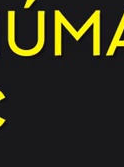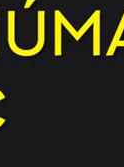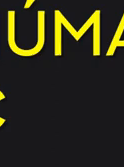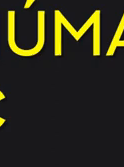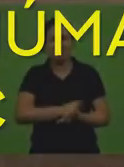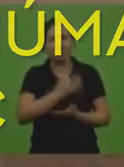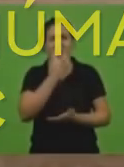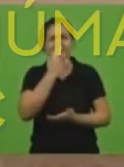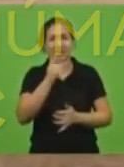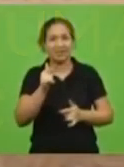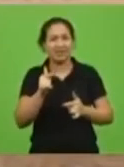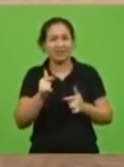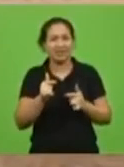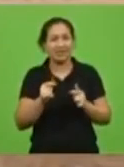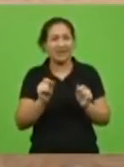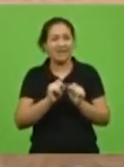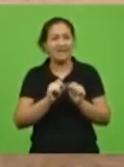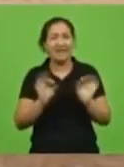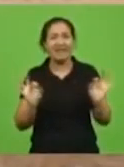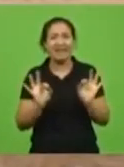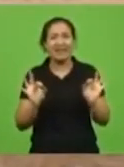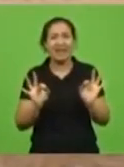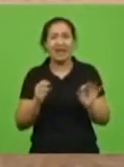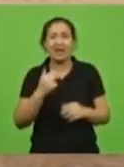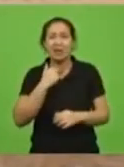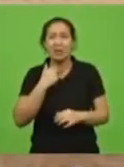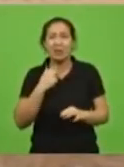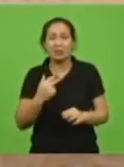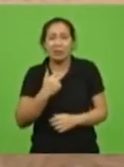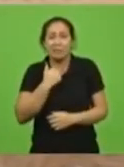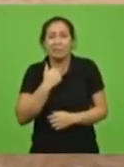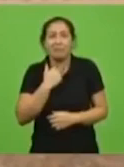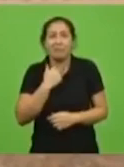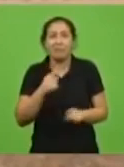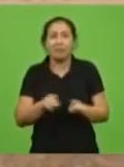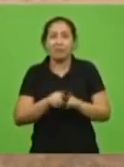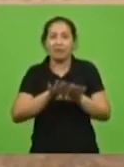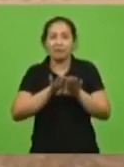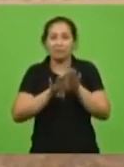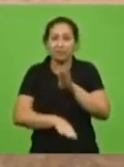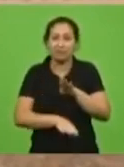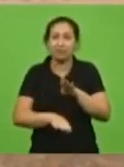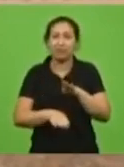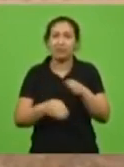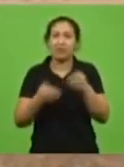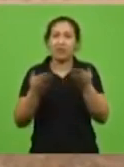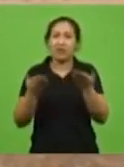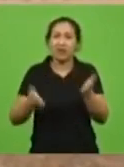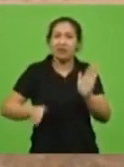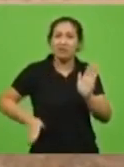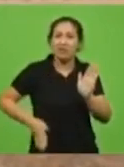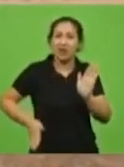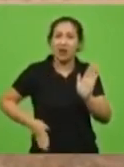impotência, de submissão. Bandidos fortemente